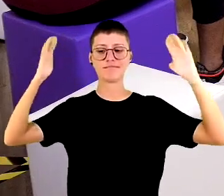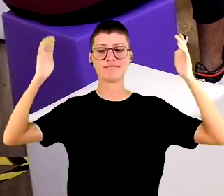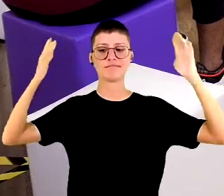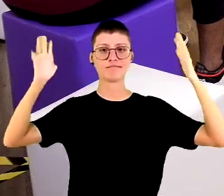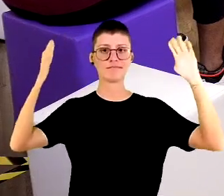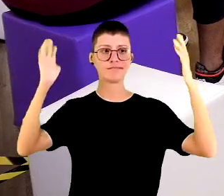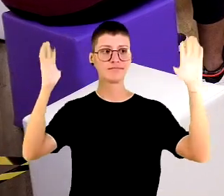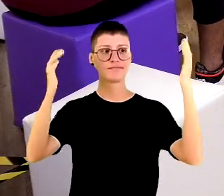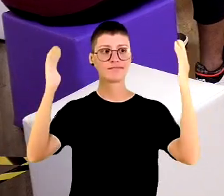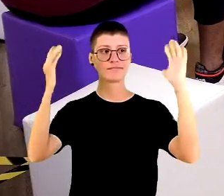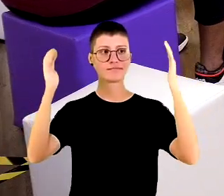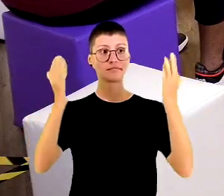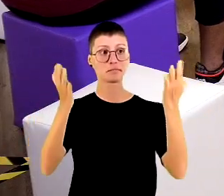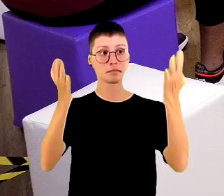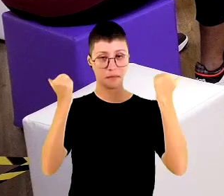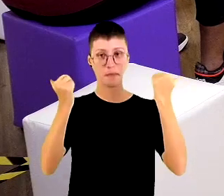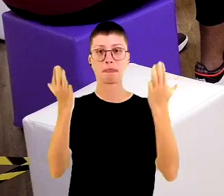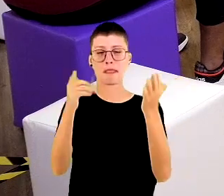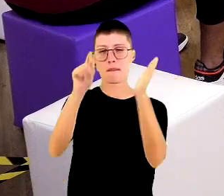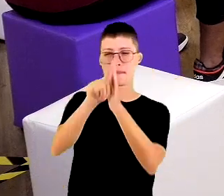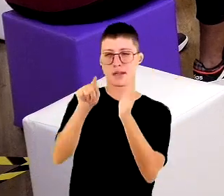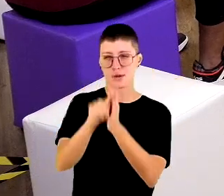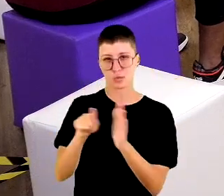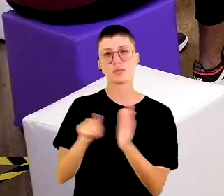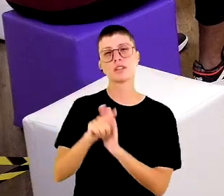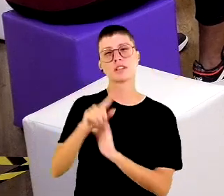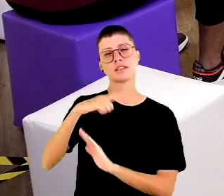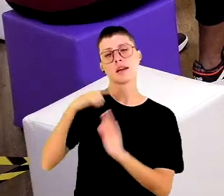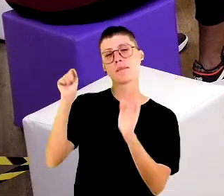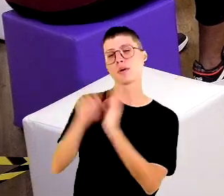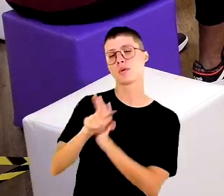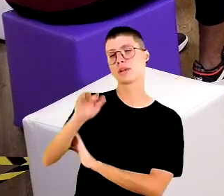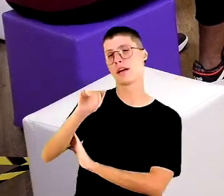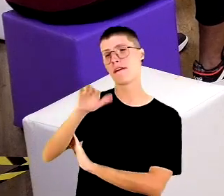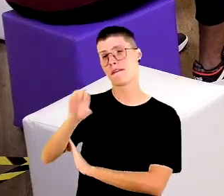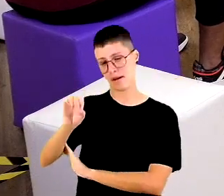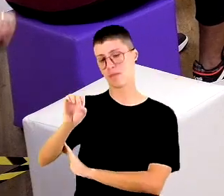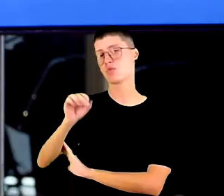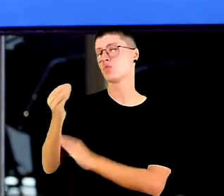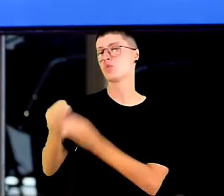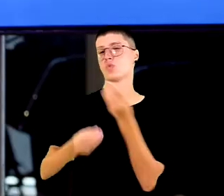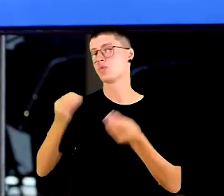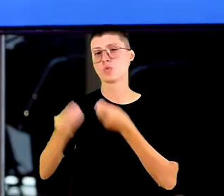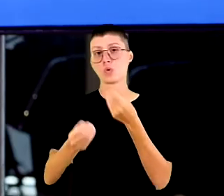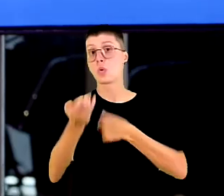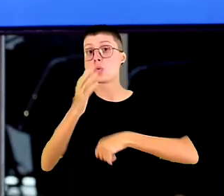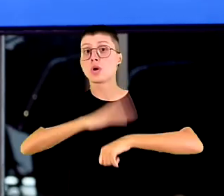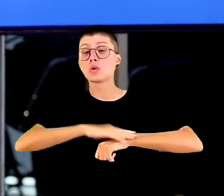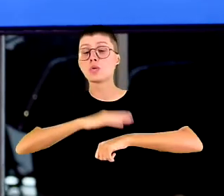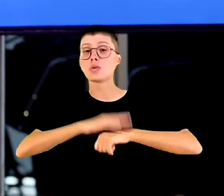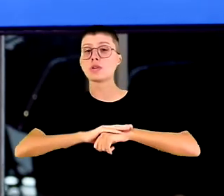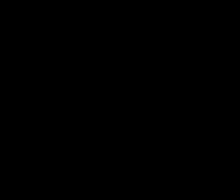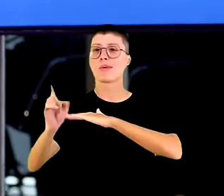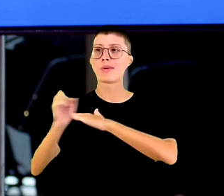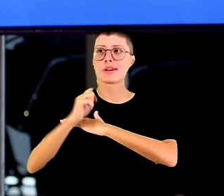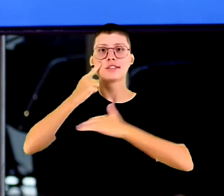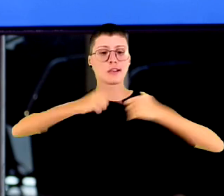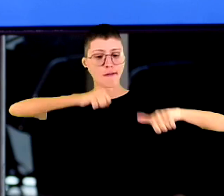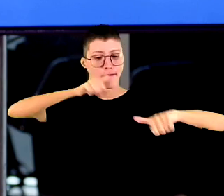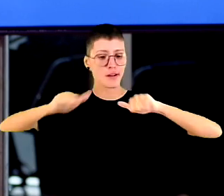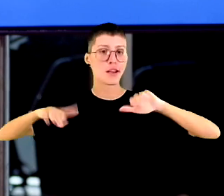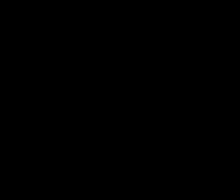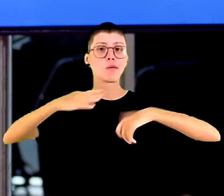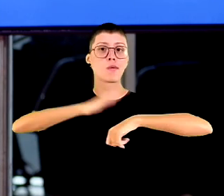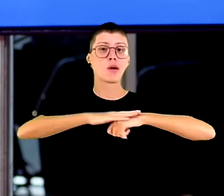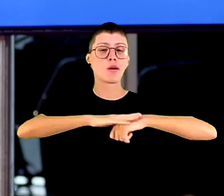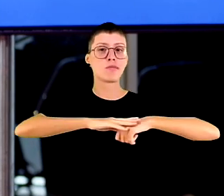Vamos para a rodada de perguntas. A gente tem uma pergunta aqui do Fábio Pereira. Em quanto tempo um cliente é avaliado e qual o valor médio para uma avaliação